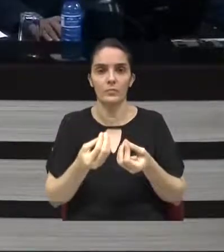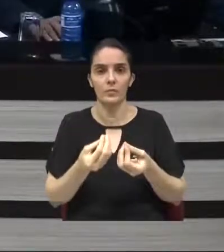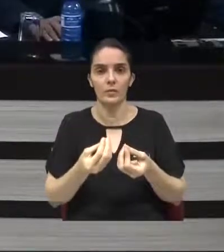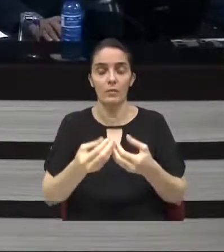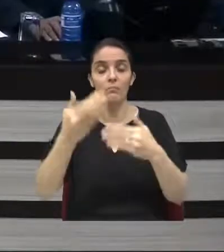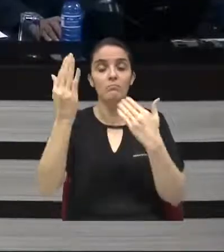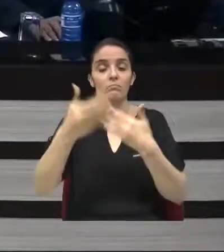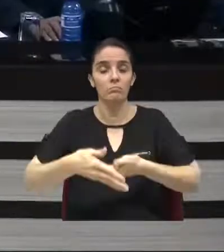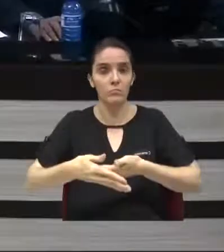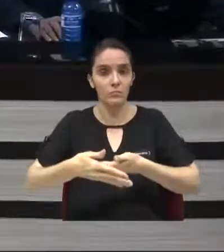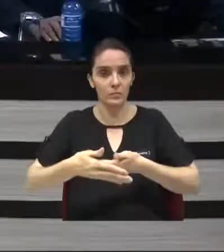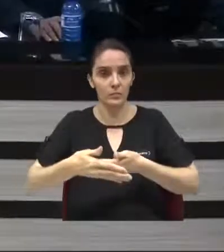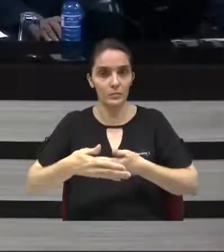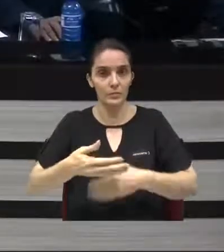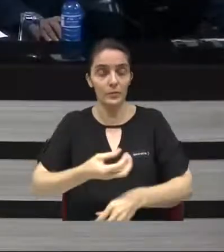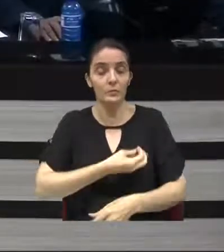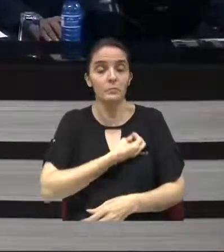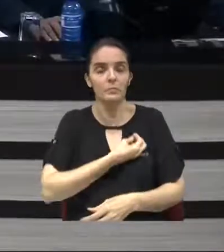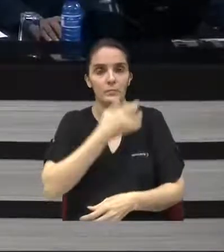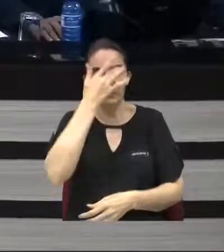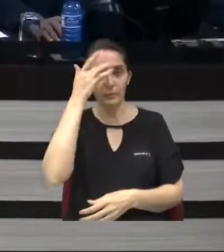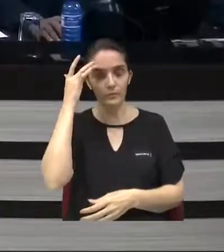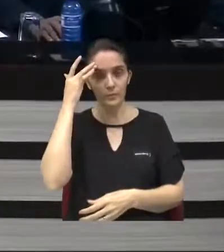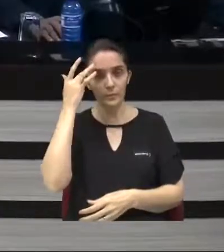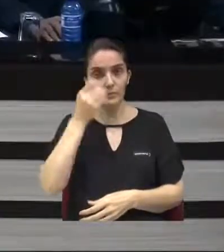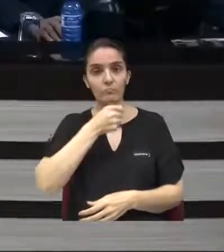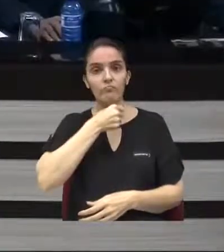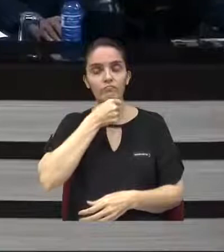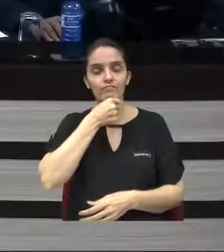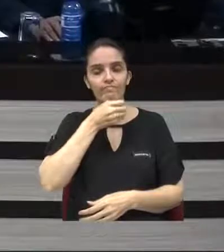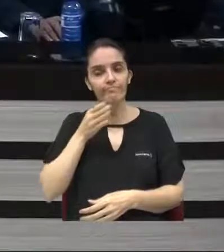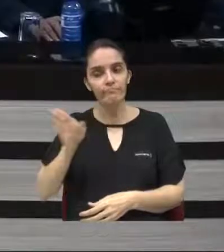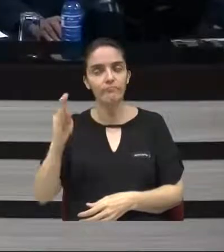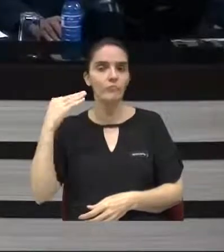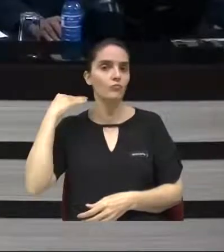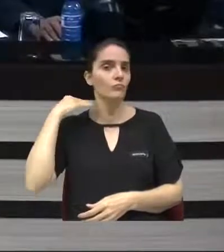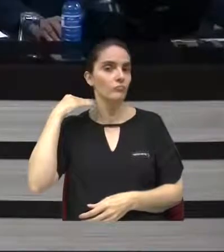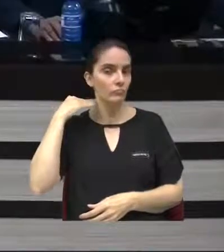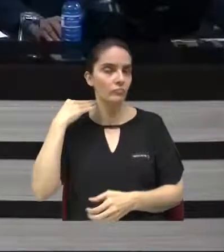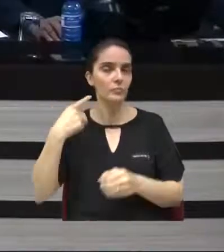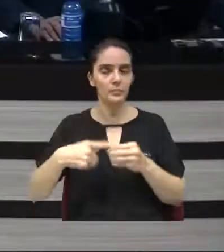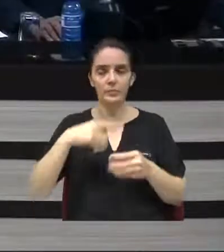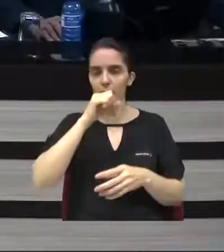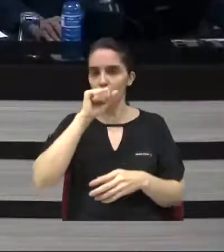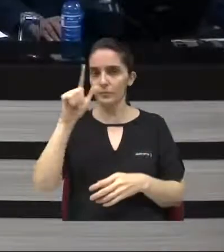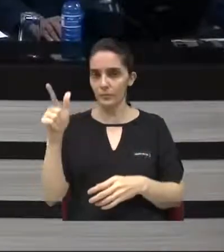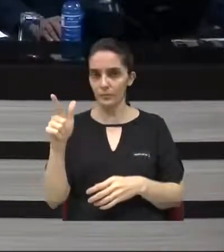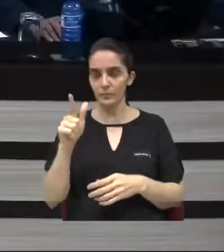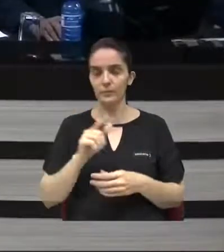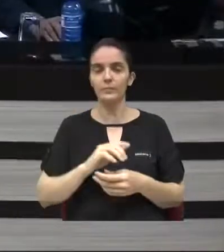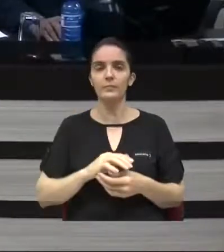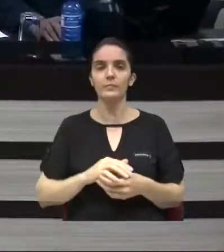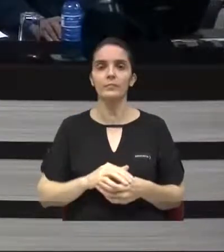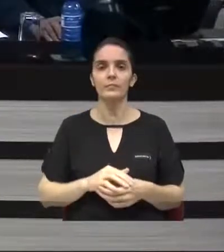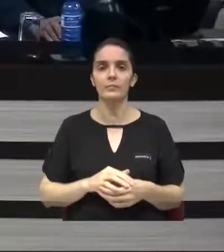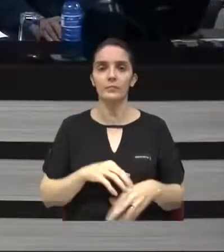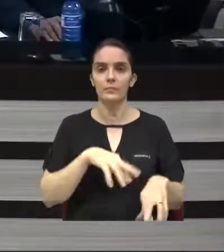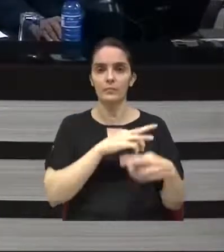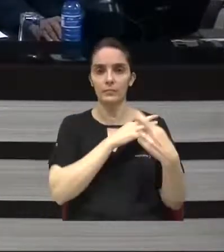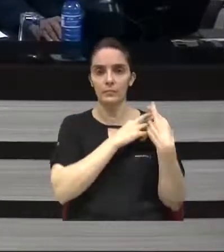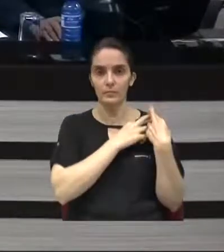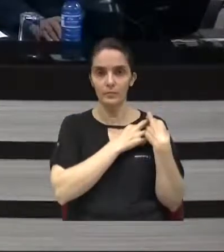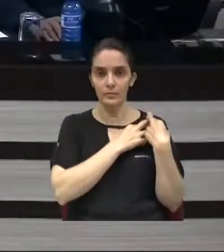comprovação de vida das pessoas idosas pelas instituições bancárias no âmbito do município de Limeira e da outras providências.